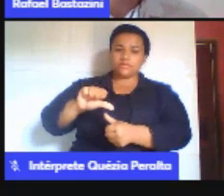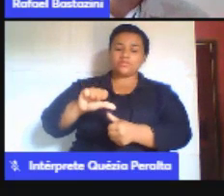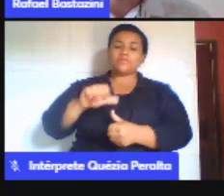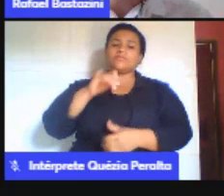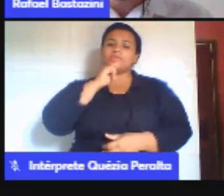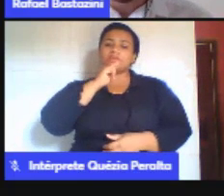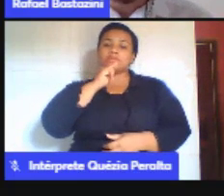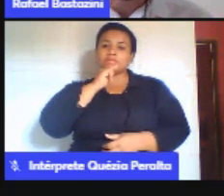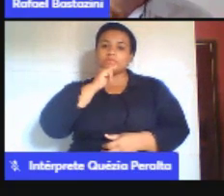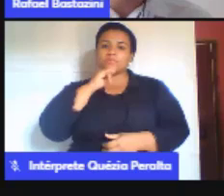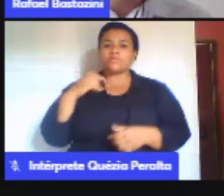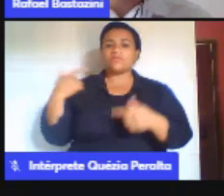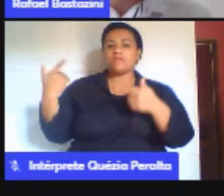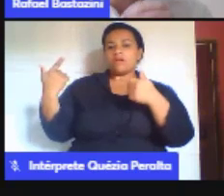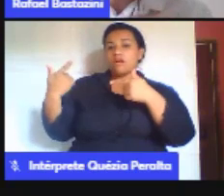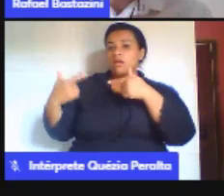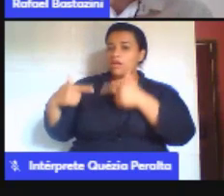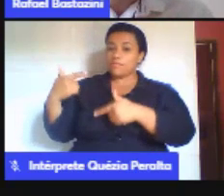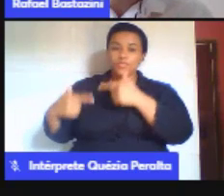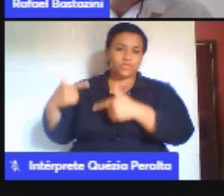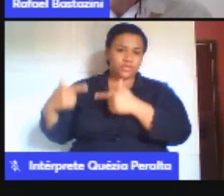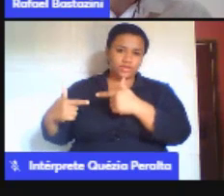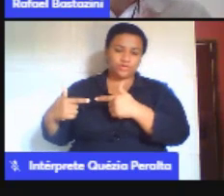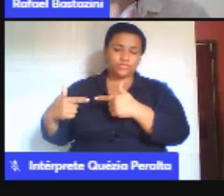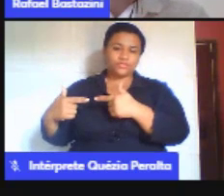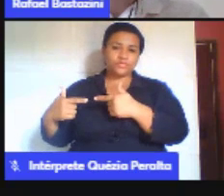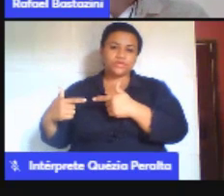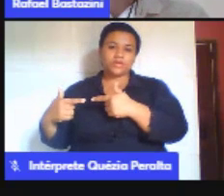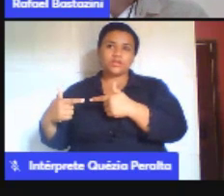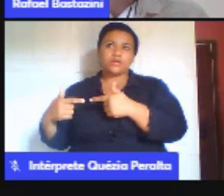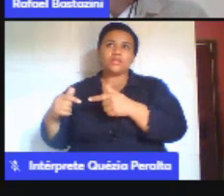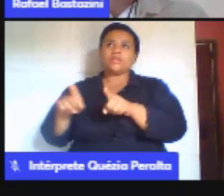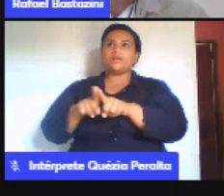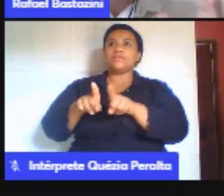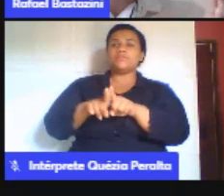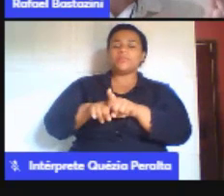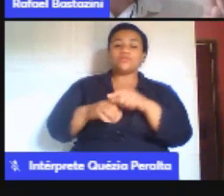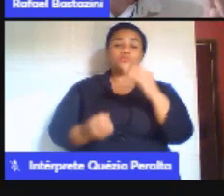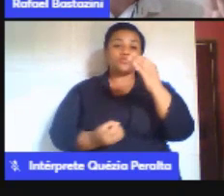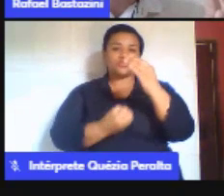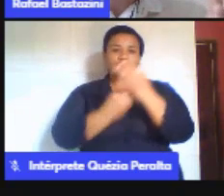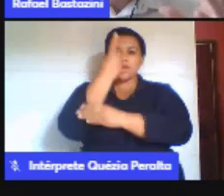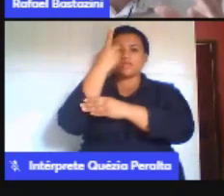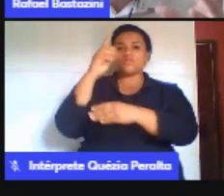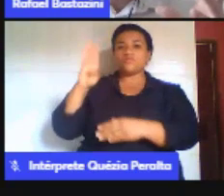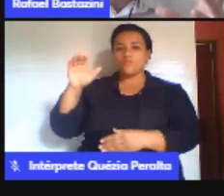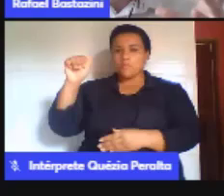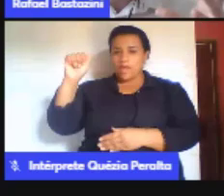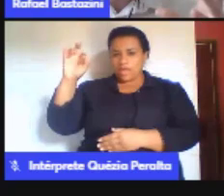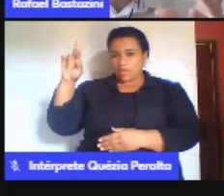política habitacional ou vamos pensar na implantação de um bairro em Campo Grande, a gente